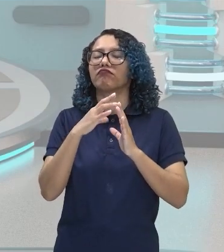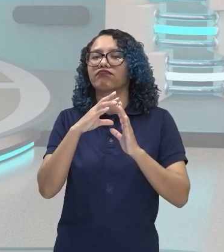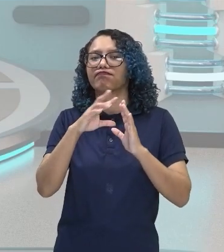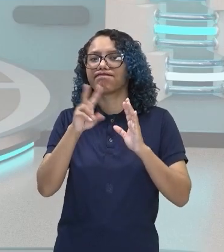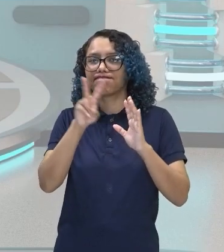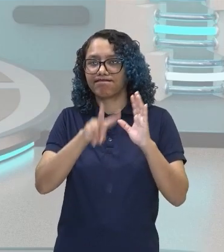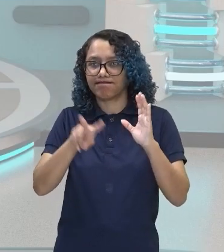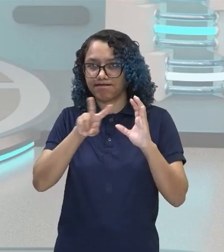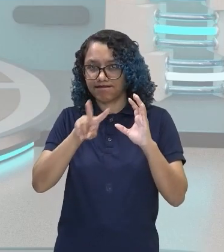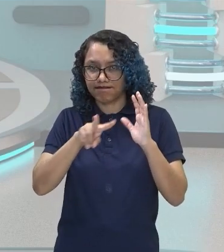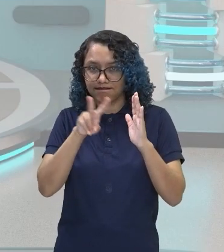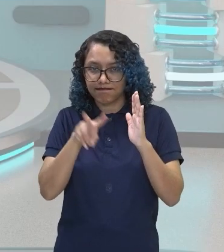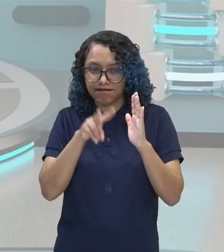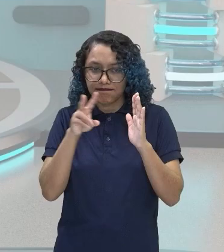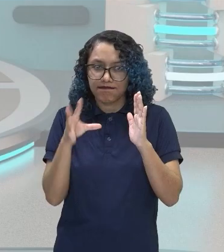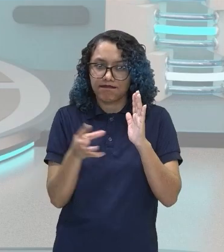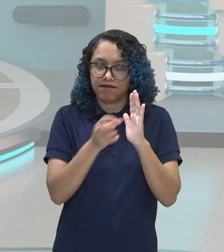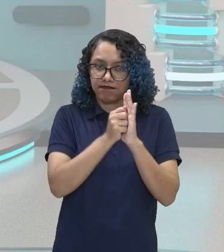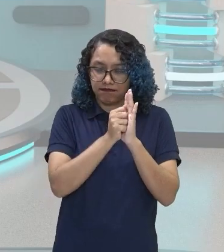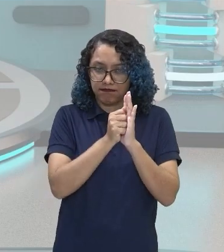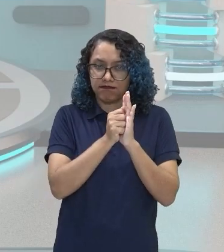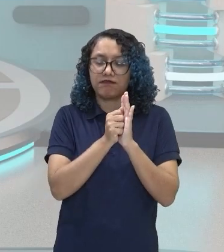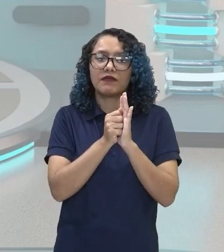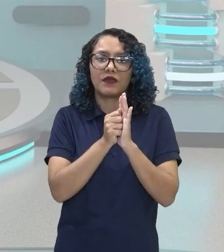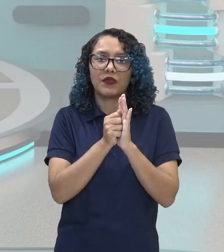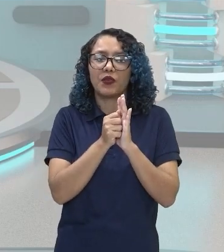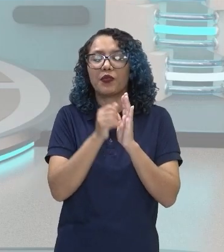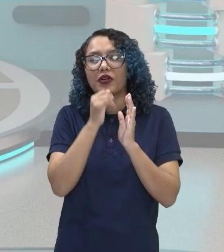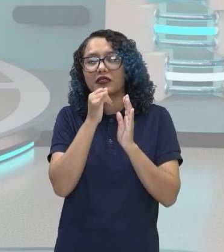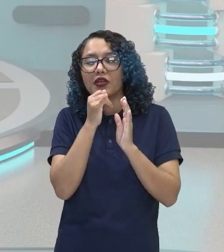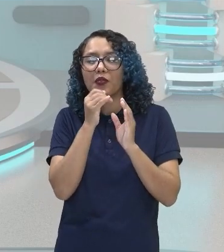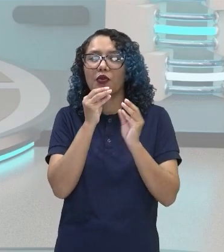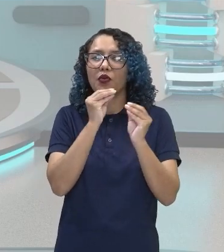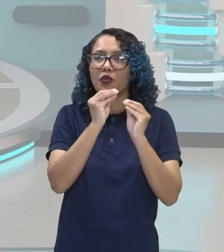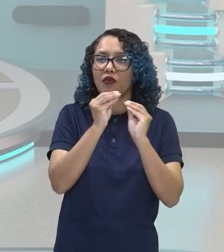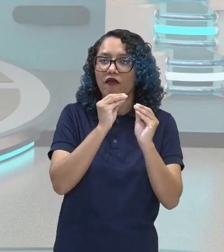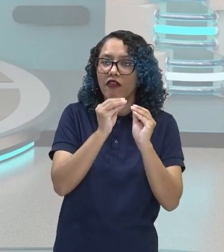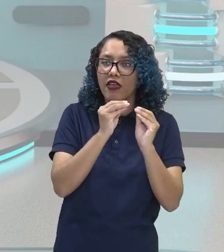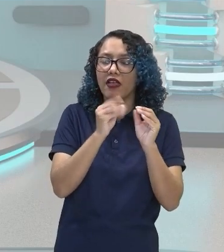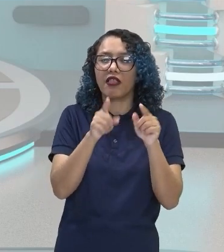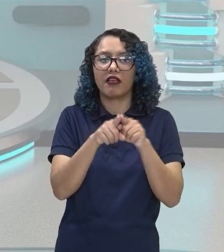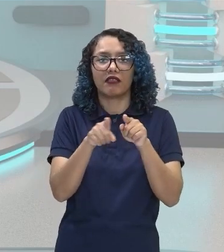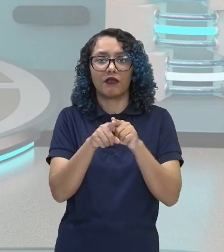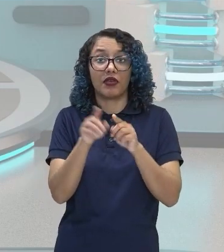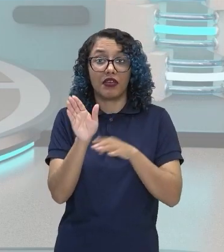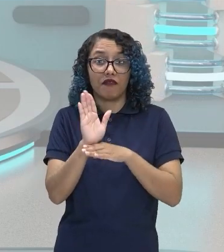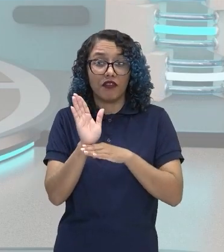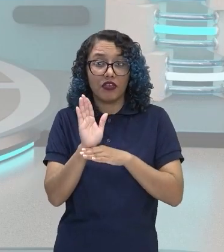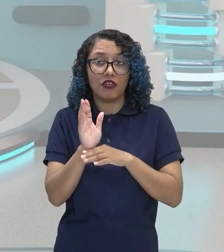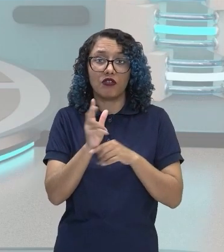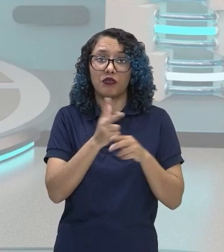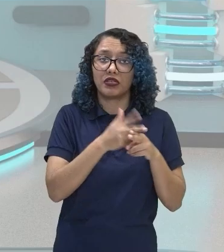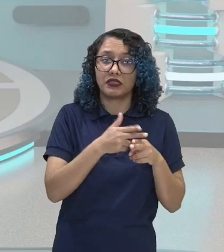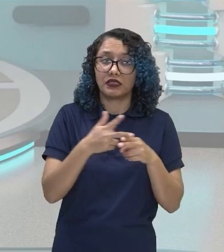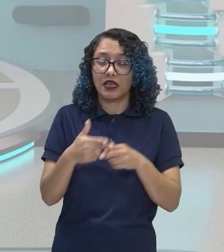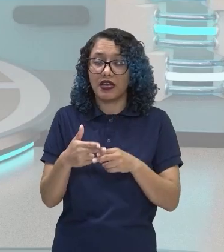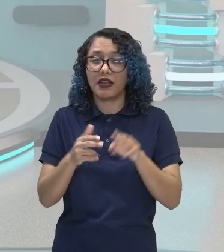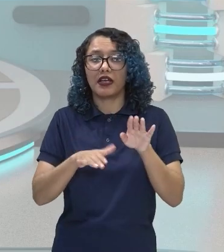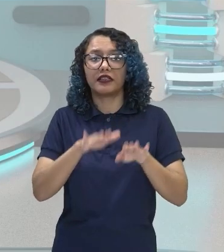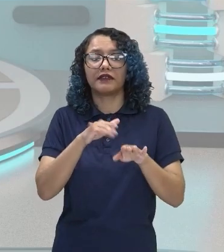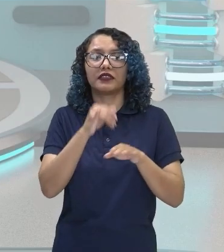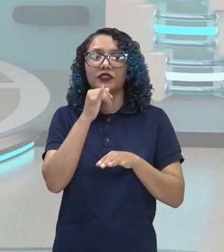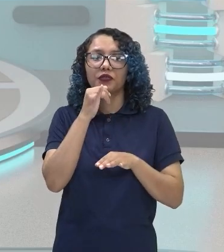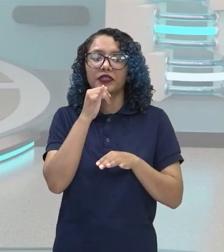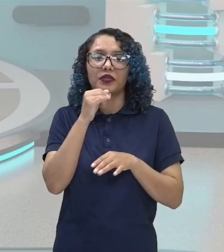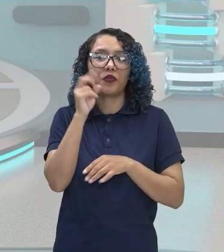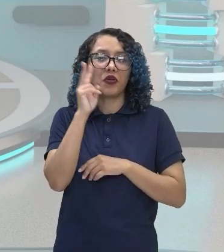narrativas audiovisuais? Justamente a novela, o filme, as séries, de repente aquelas pequenas